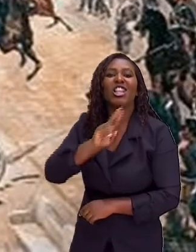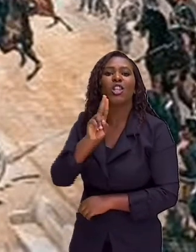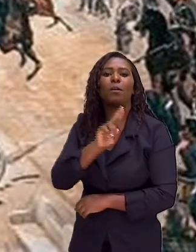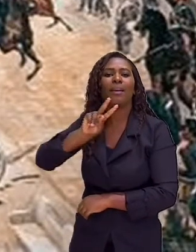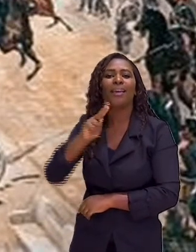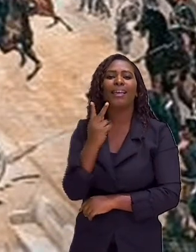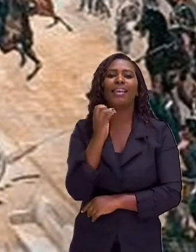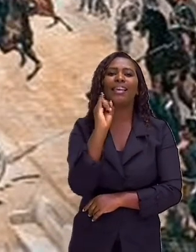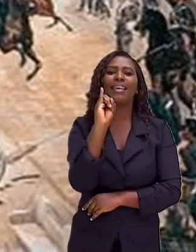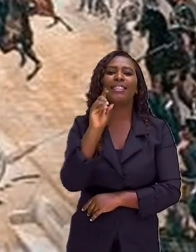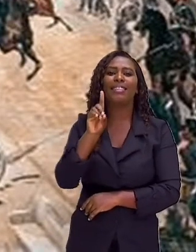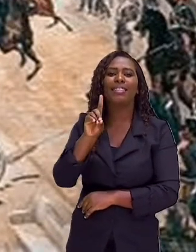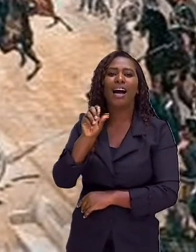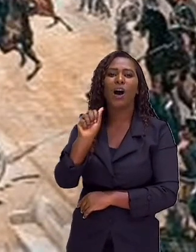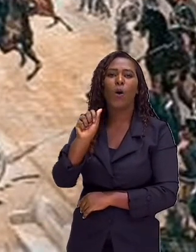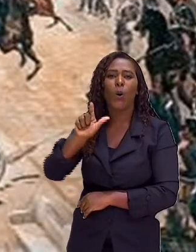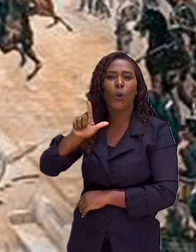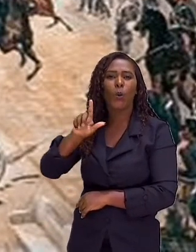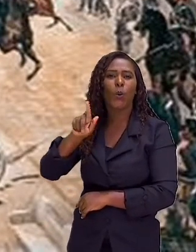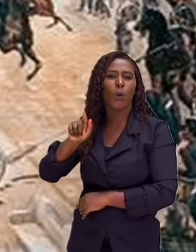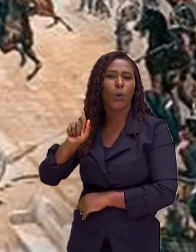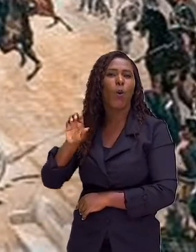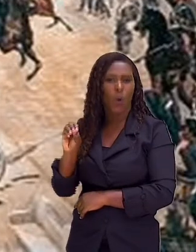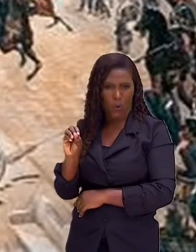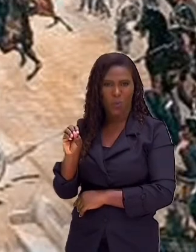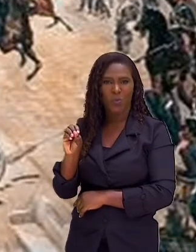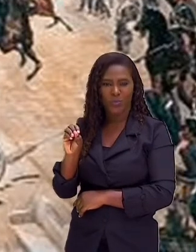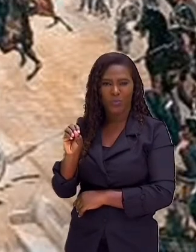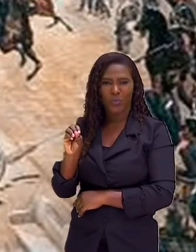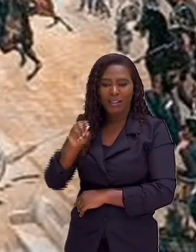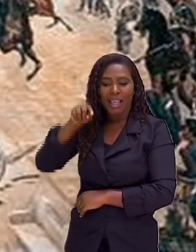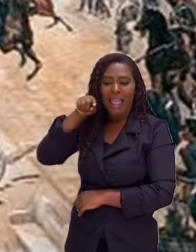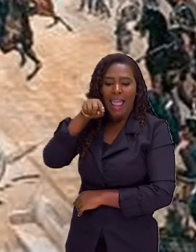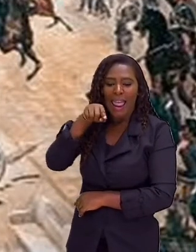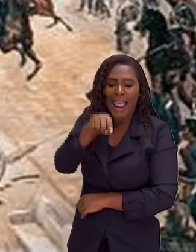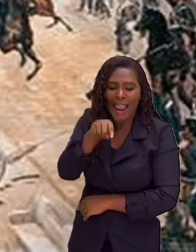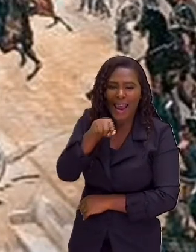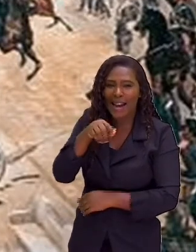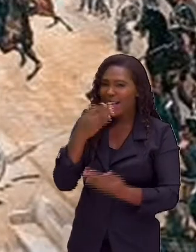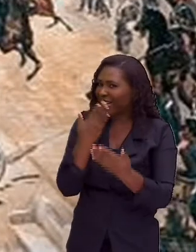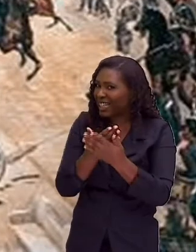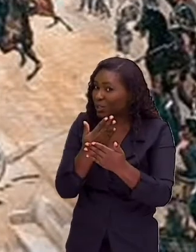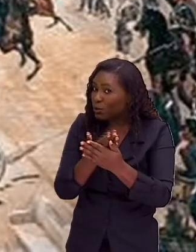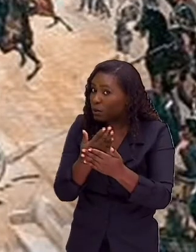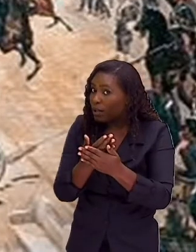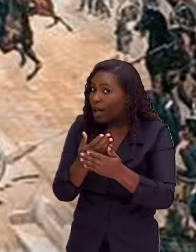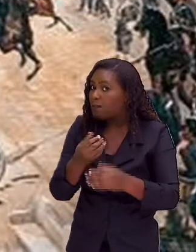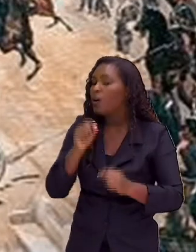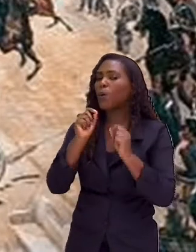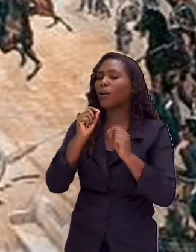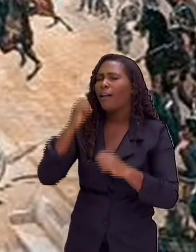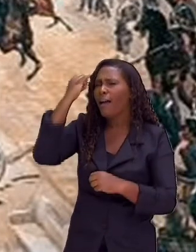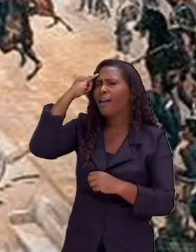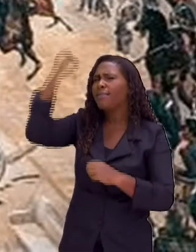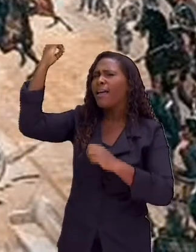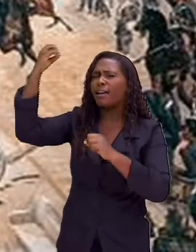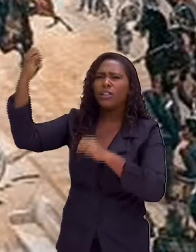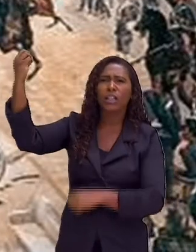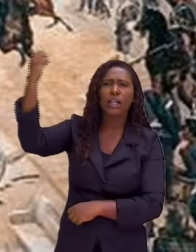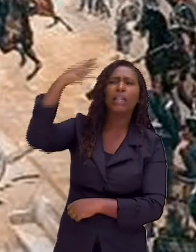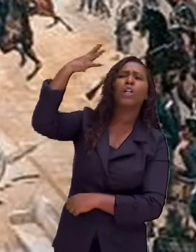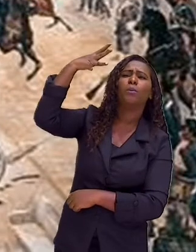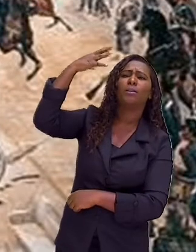acadêmico, estudioso do iluminismo e defensor das causas dos grupos explorados. Por isso contava